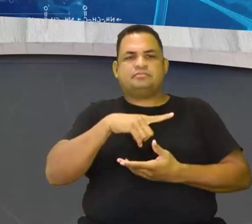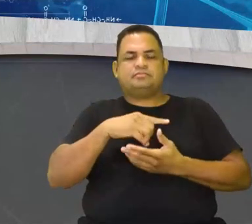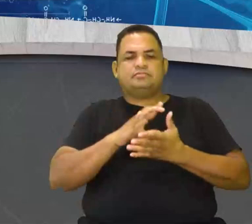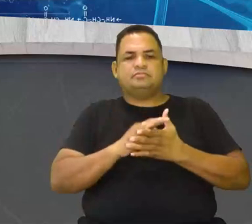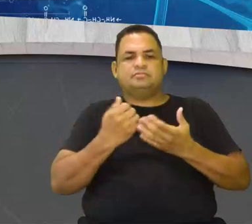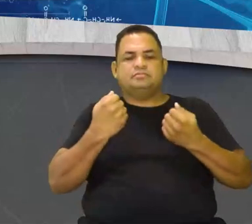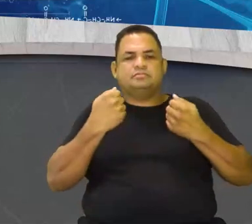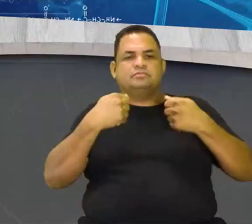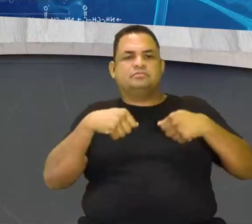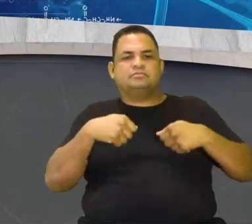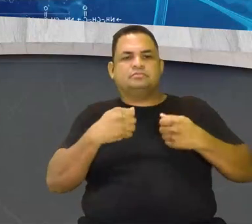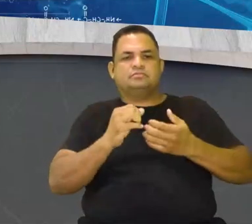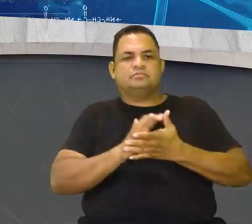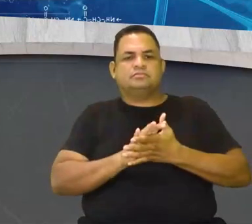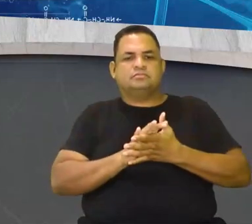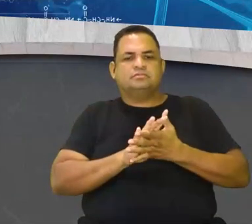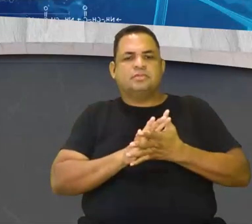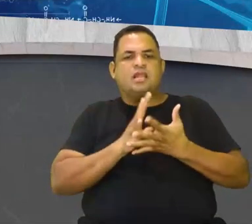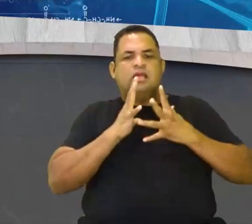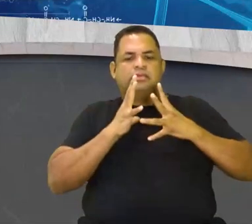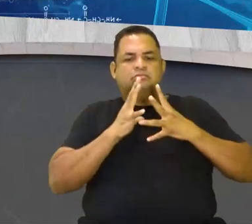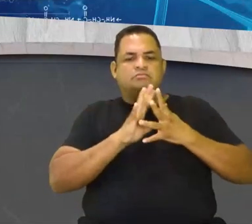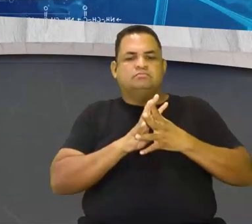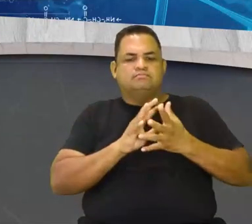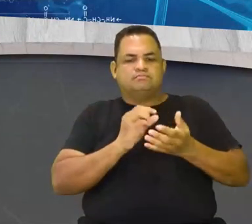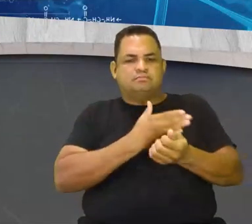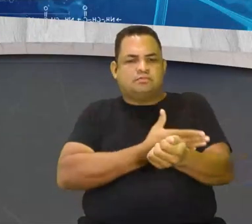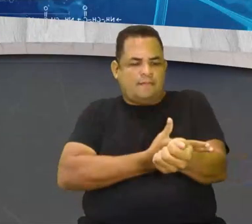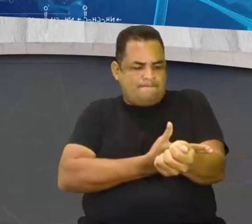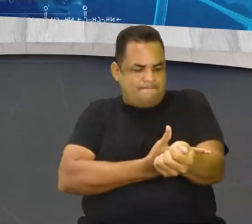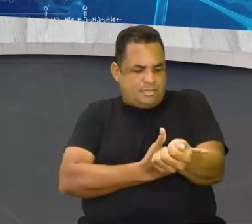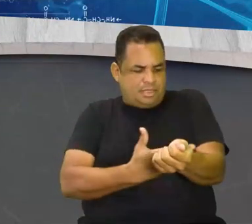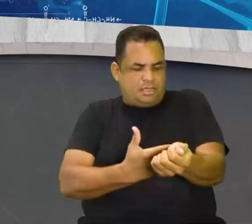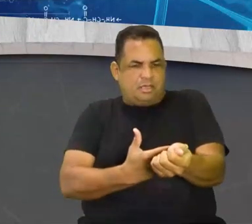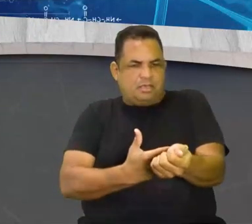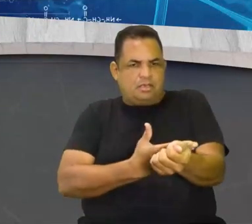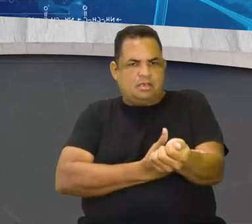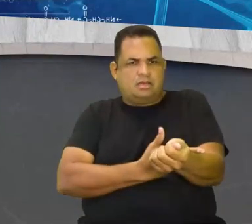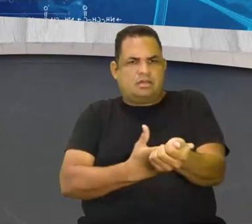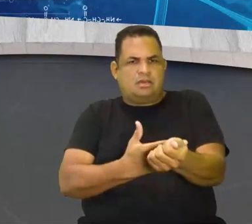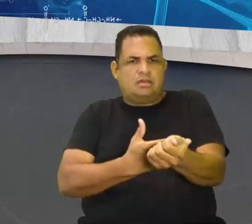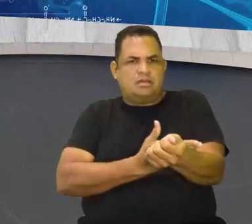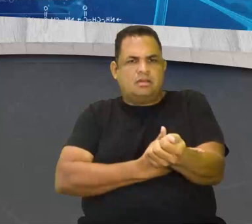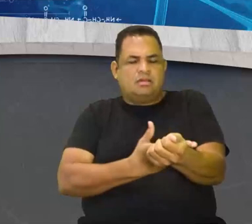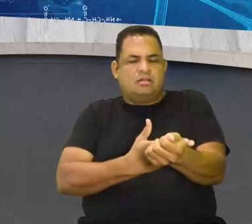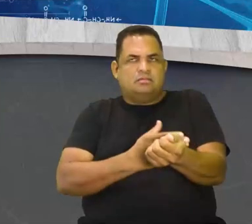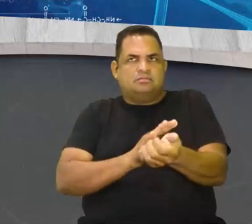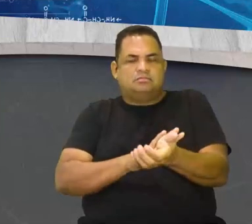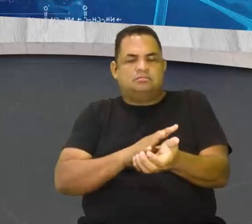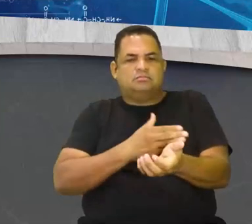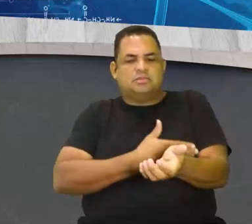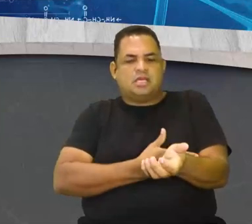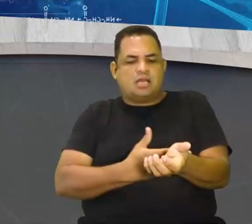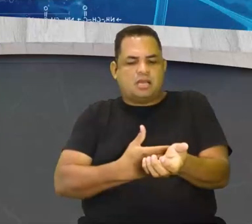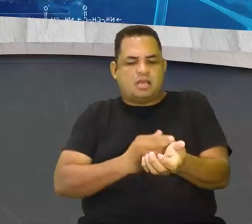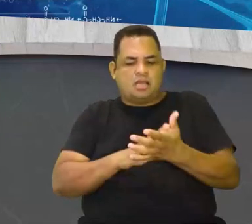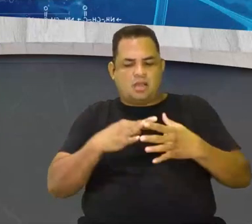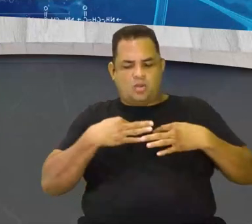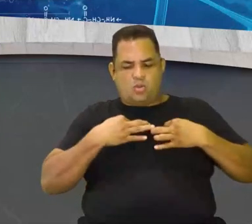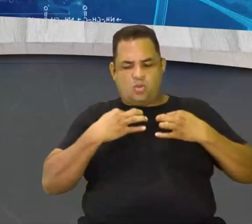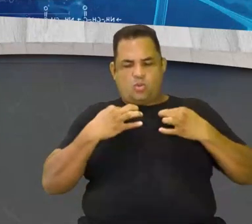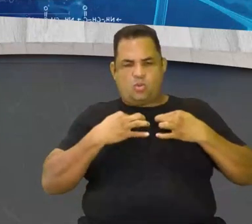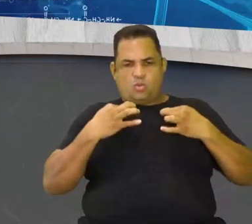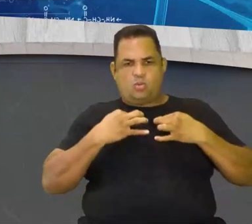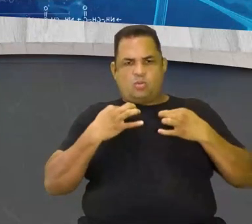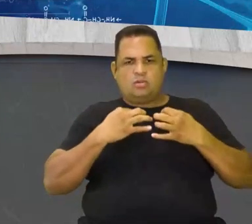poder de esbranquiçar a roupa, digamos, você tem uma roupa colorida, então ele altera